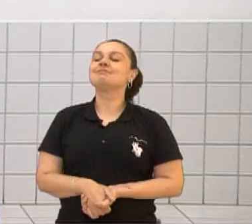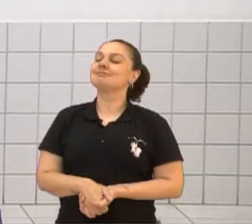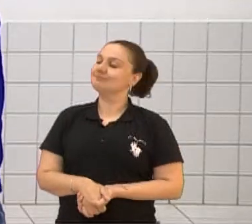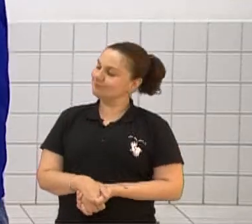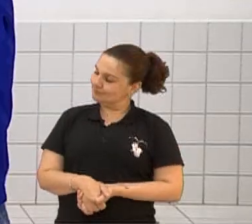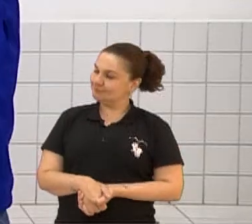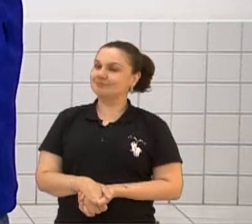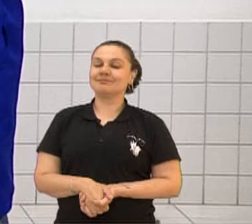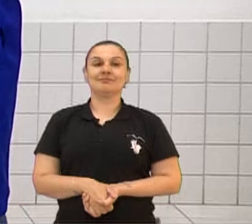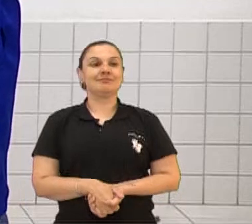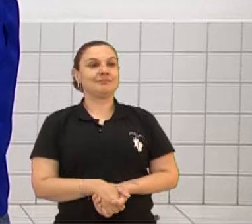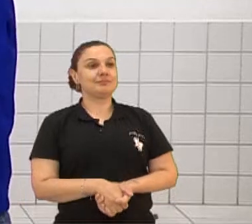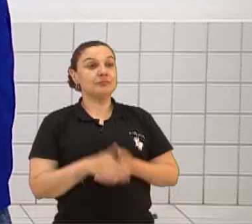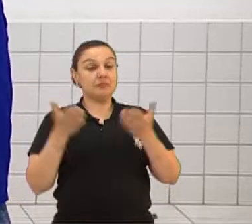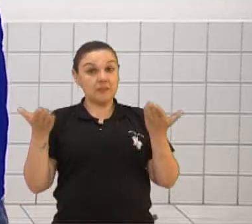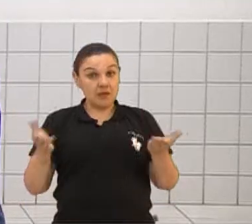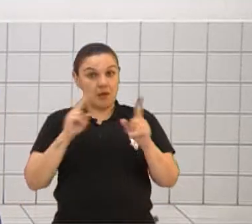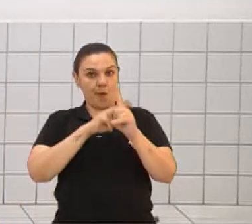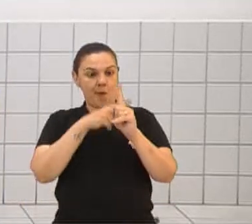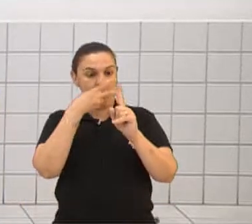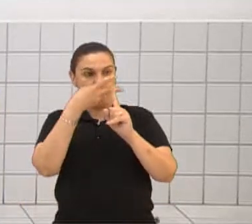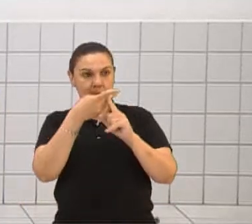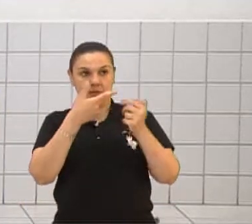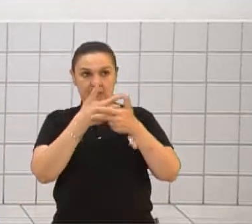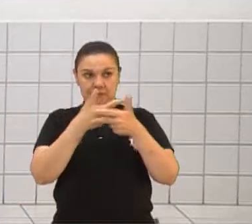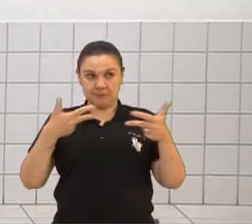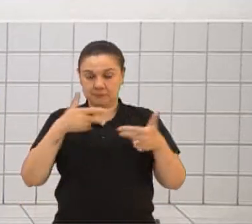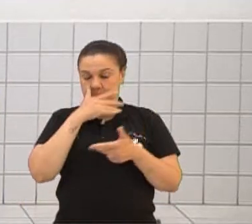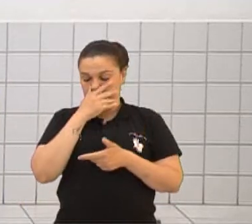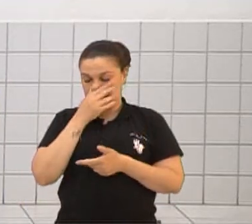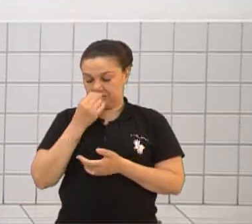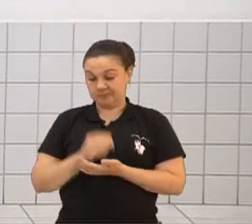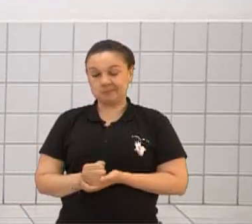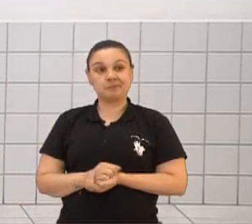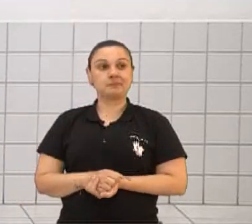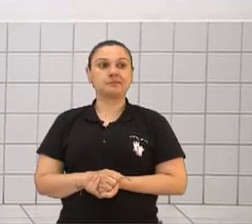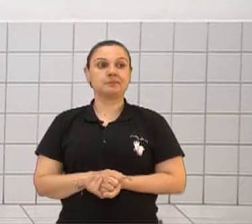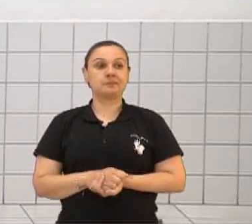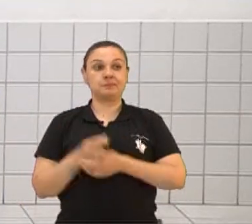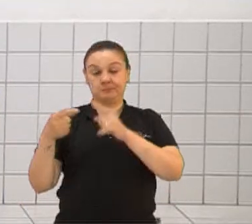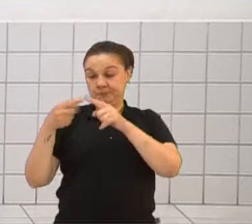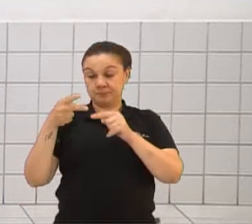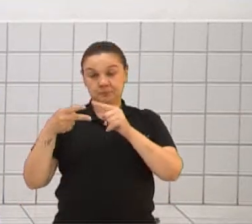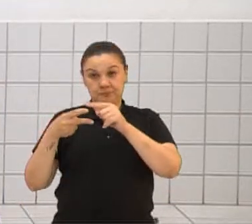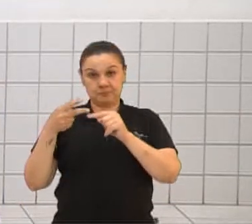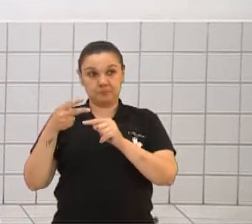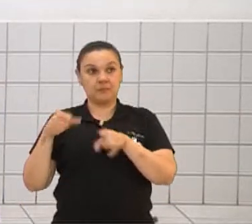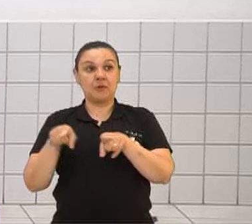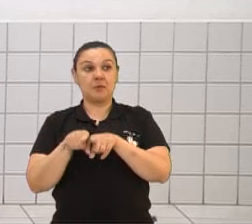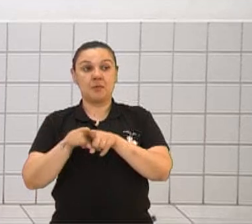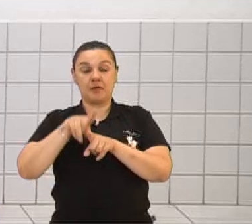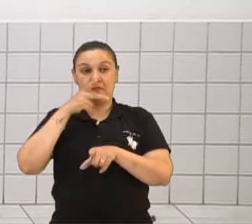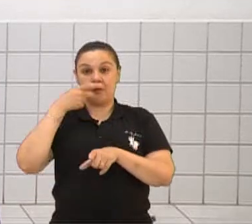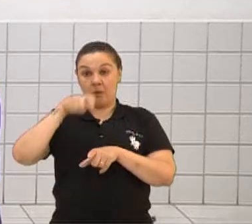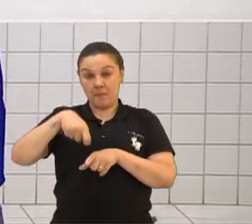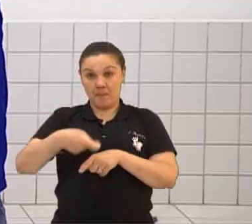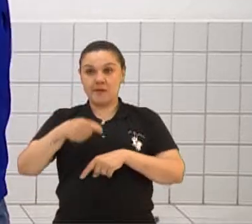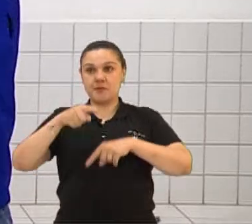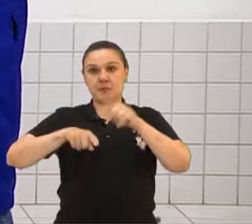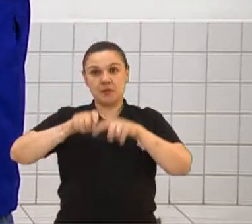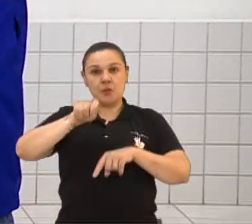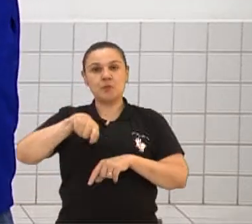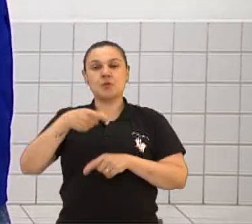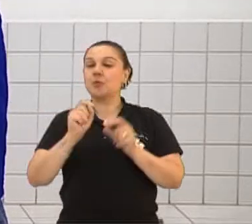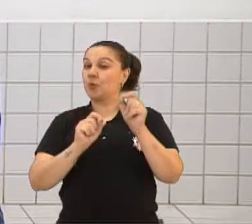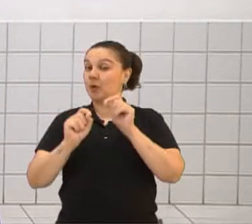isso mesmo. Olha só, galerinha, então, além disso, além do tema da autoridade e do autoritarismo, a Escola de Frankfurt vai produzir